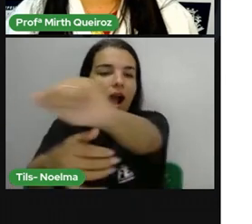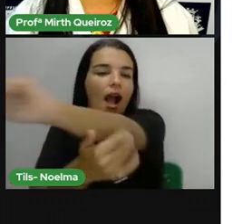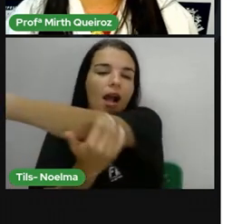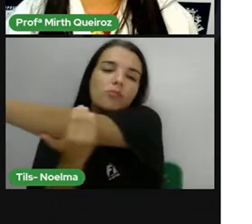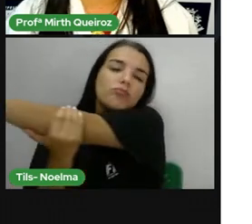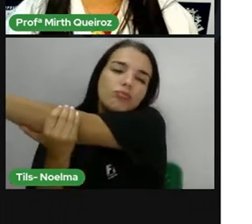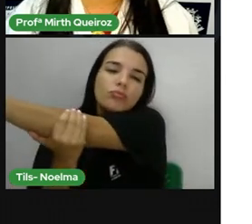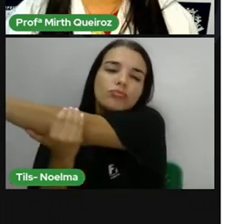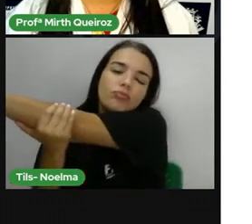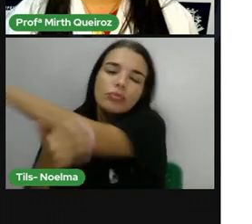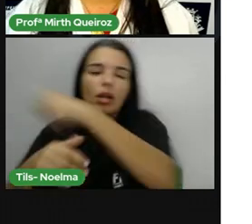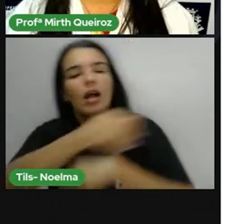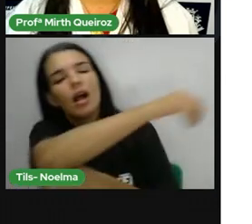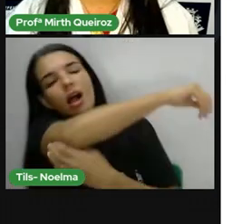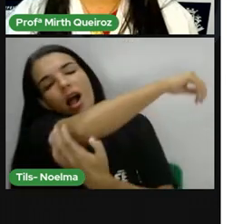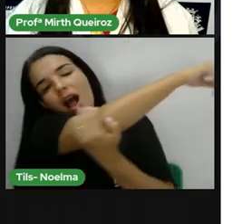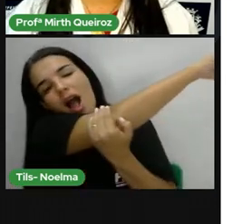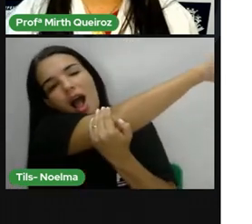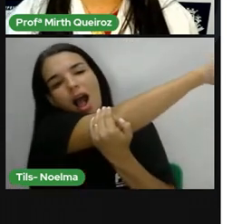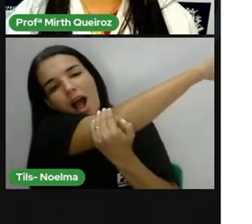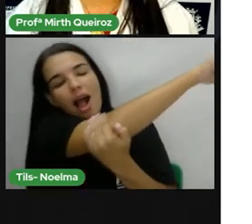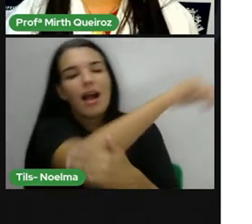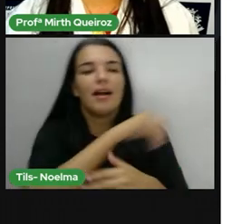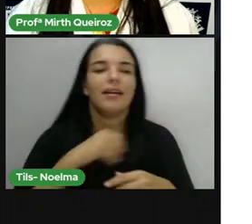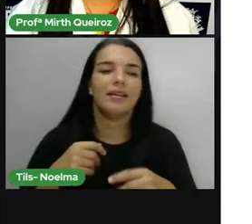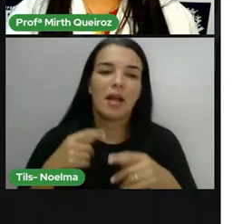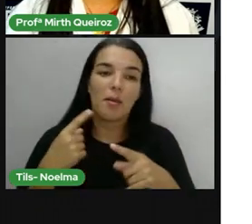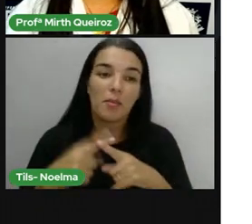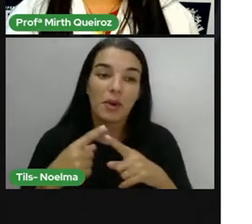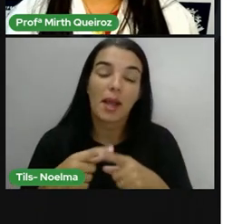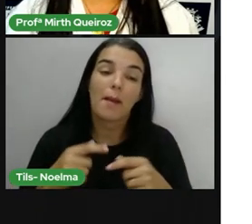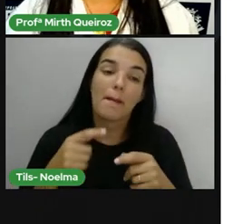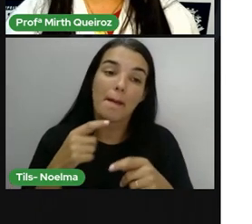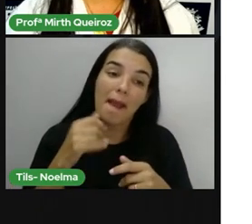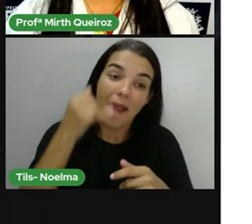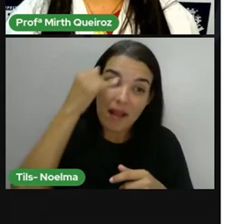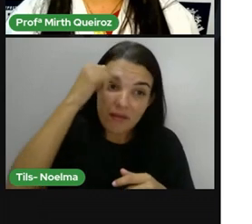lesões, né, causadas pela atividade física.